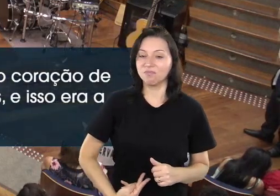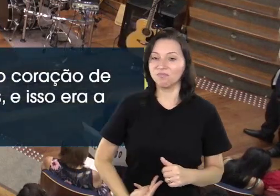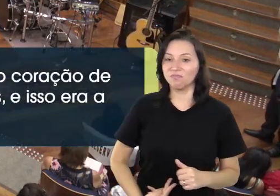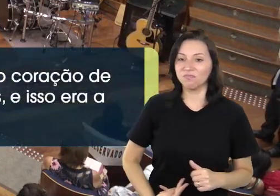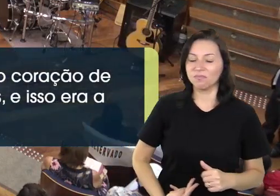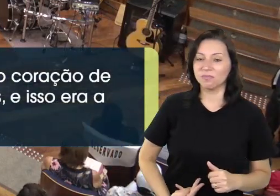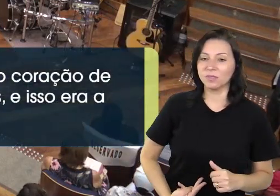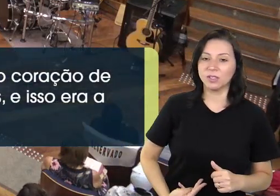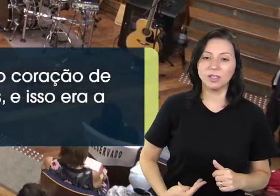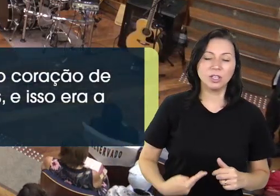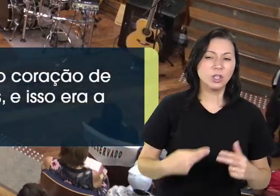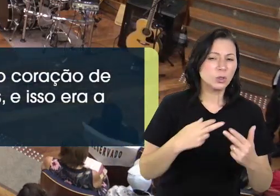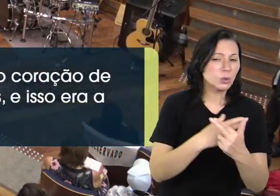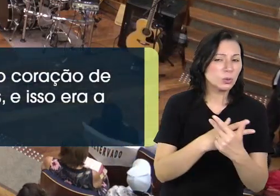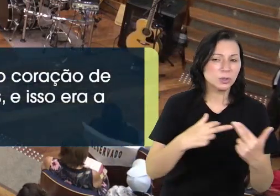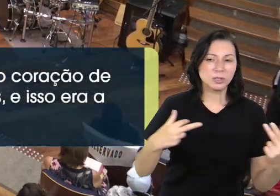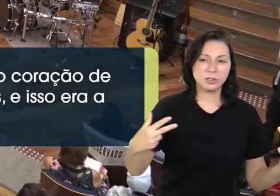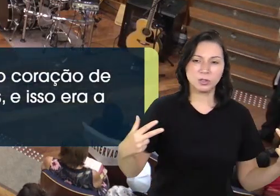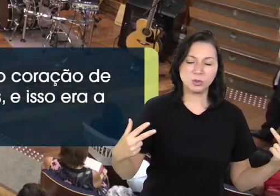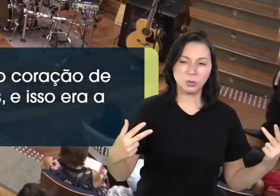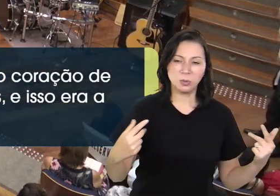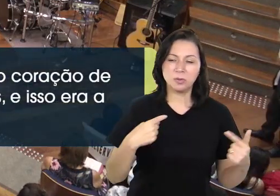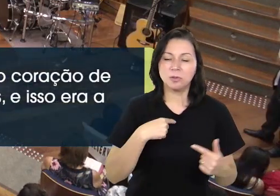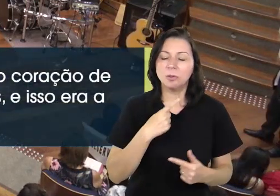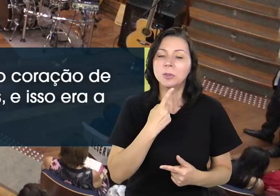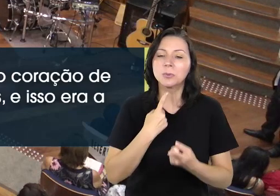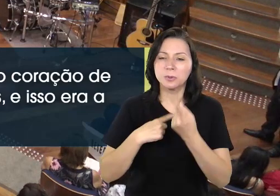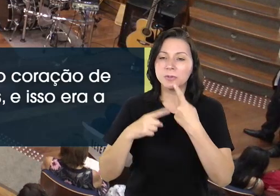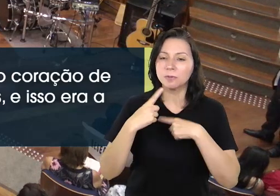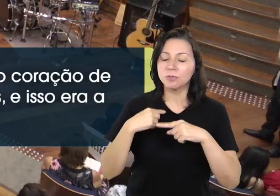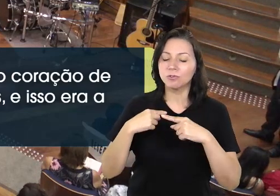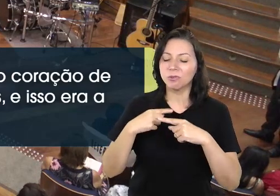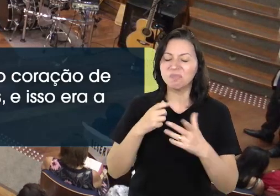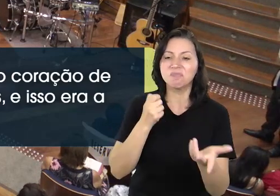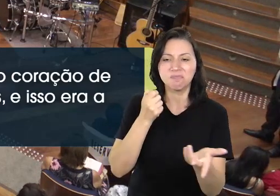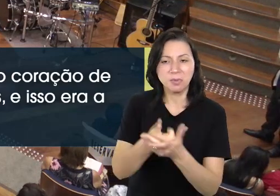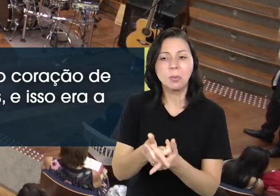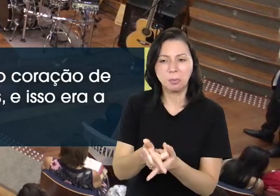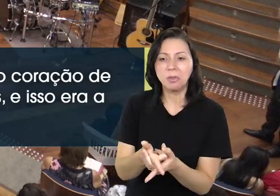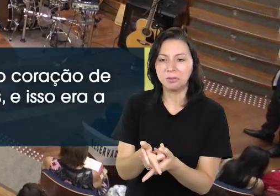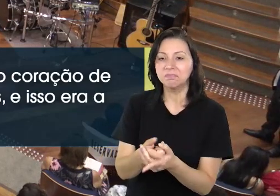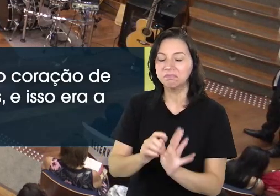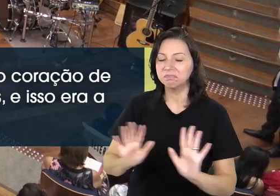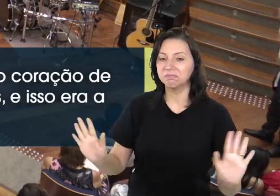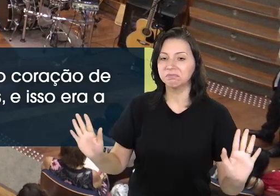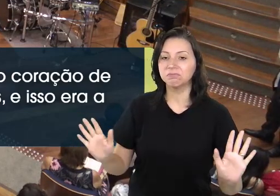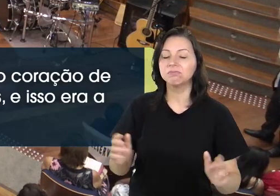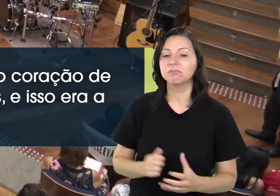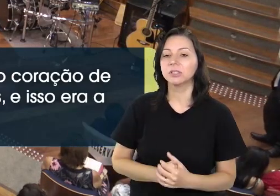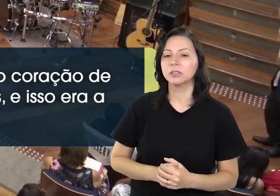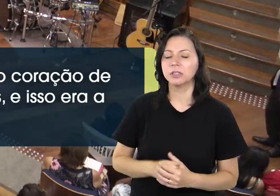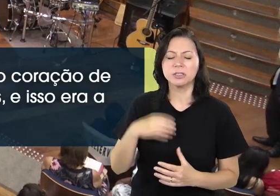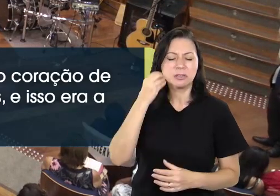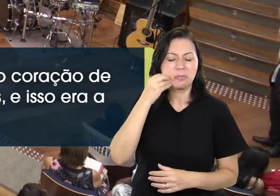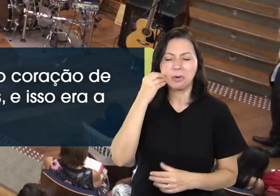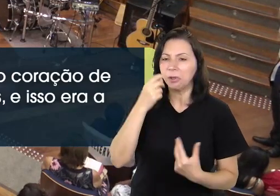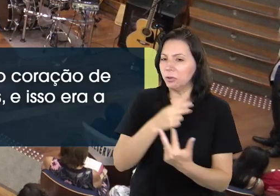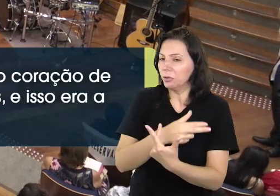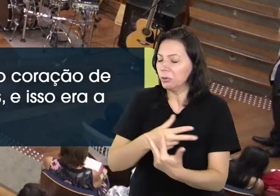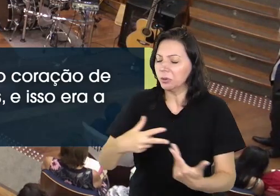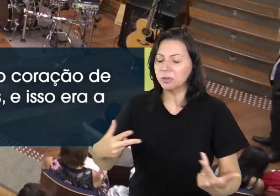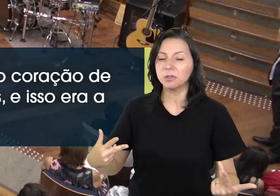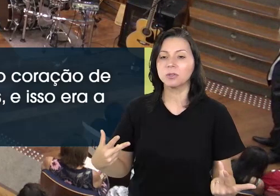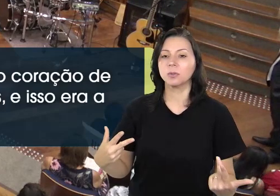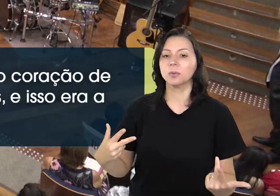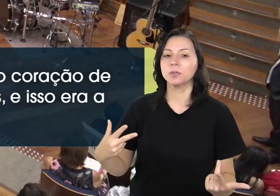desejar os meus olhos não lhes neguei nem privei o coração de alegria alguma pois eu